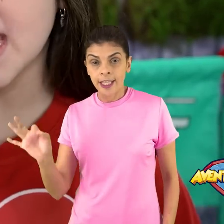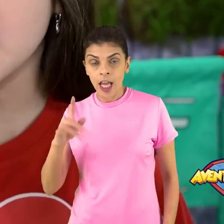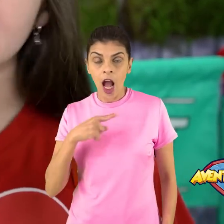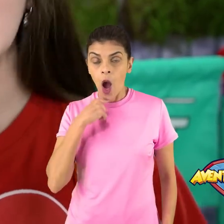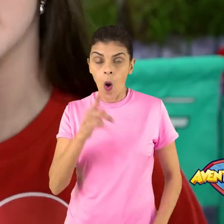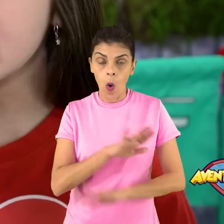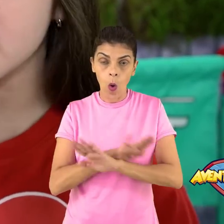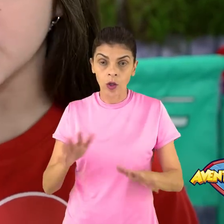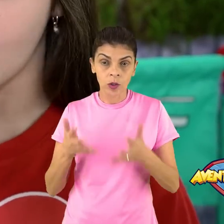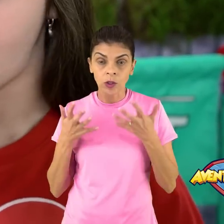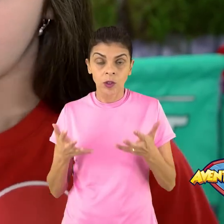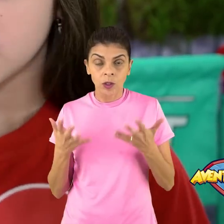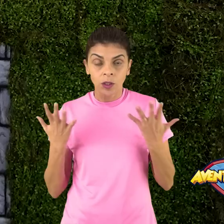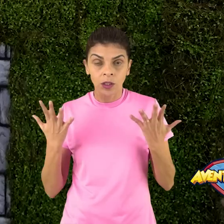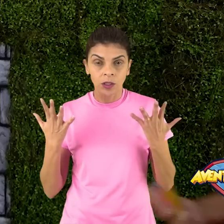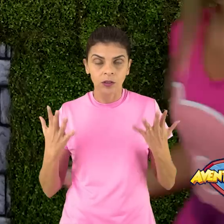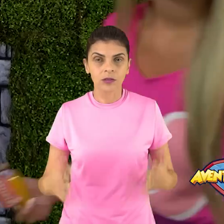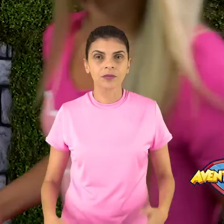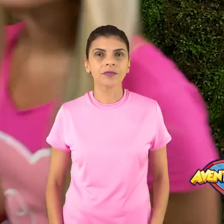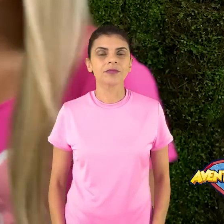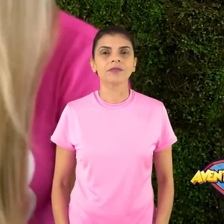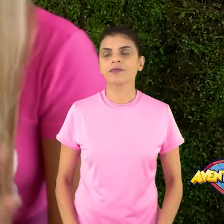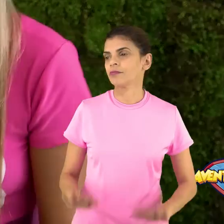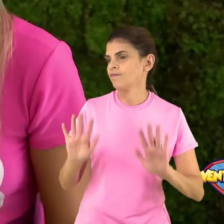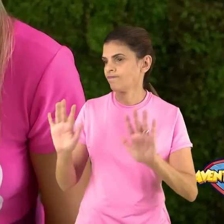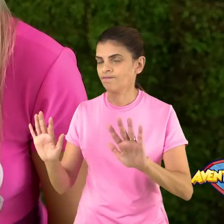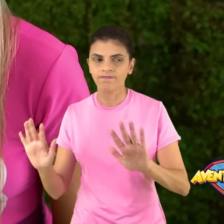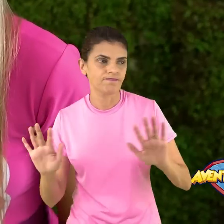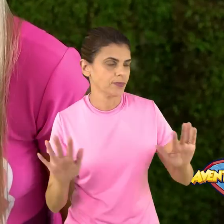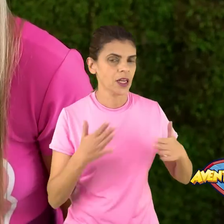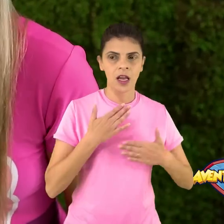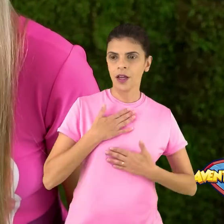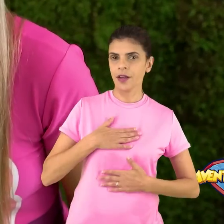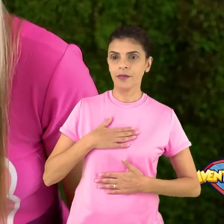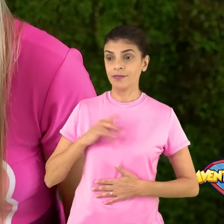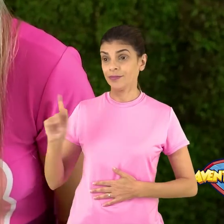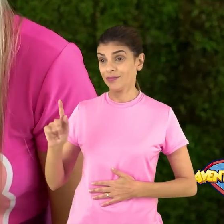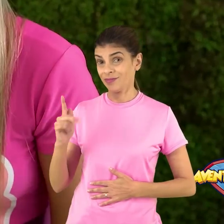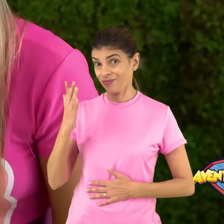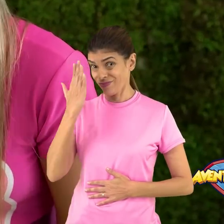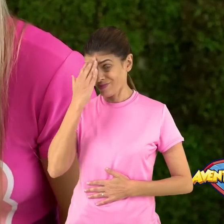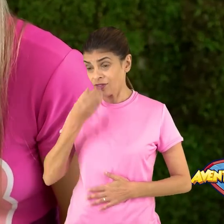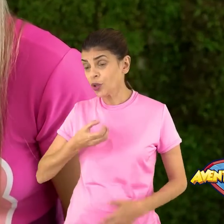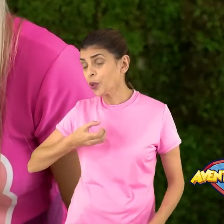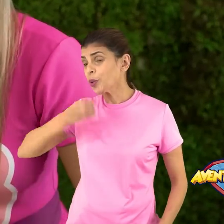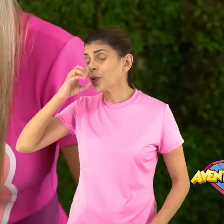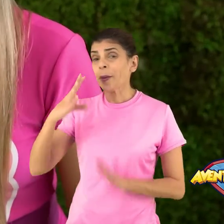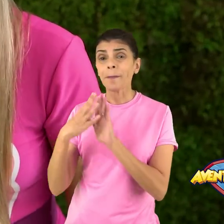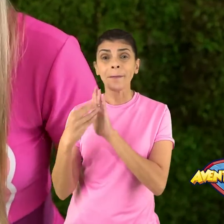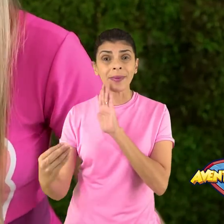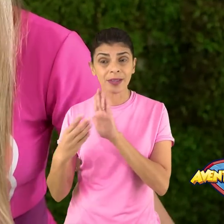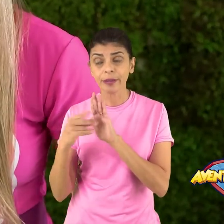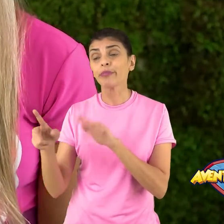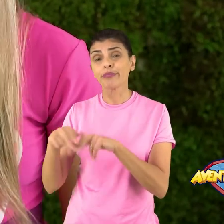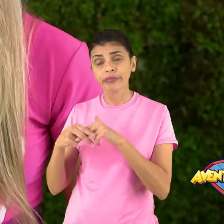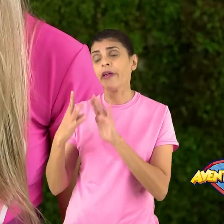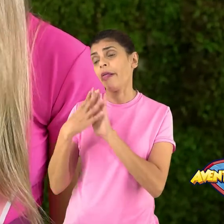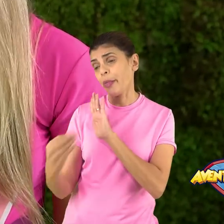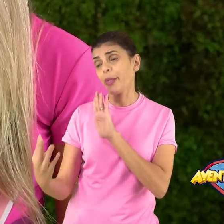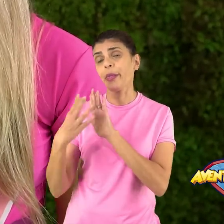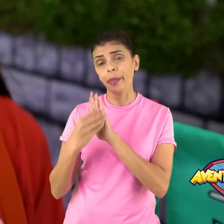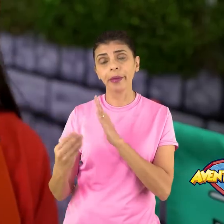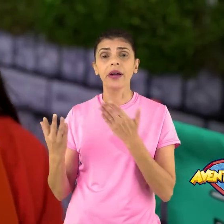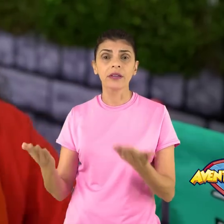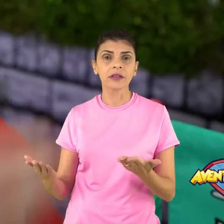Ninguém mais aguenta isso! Calma aí, pessoal. A Gi tomou uma poção da imitação e por isso que ela tá agindo